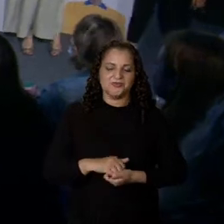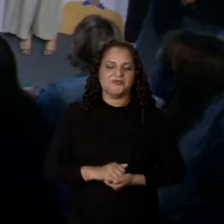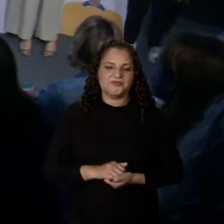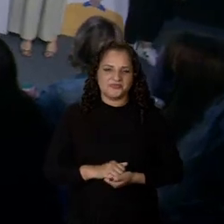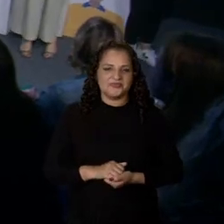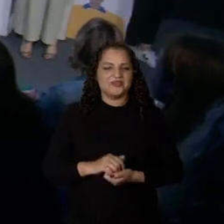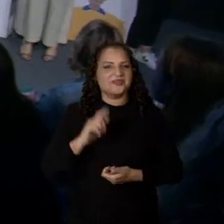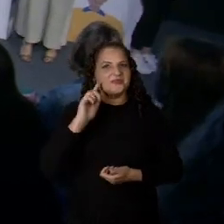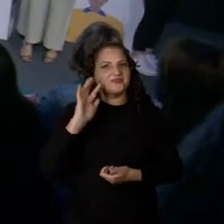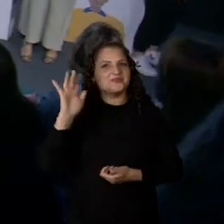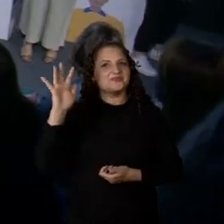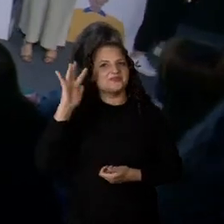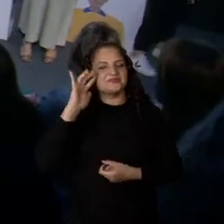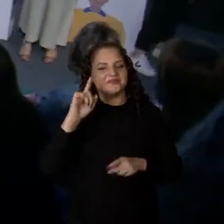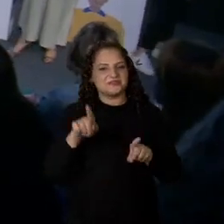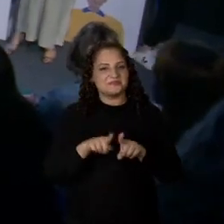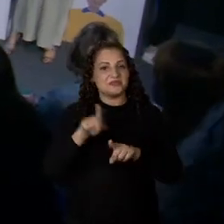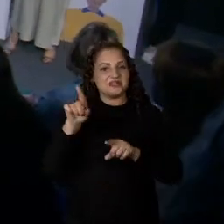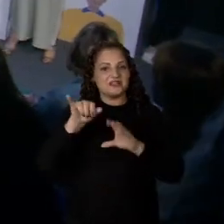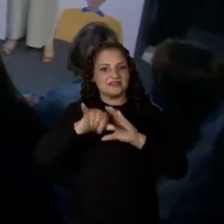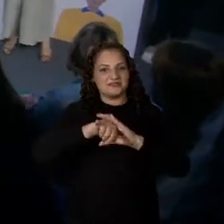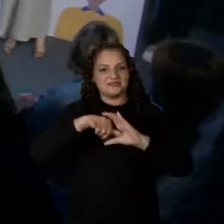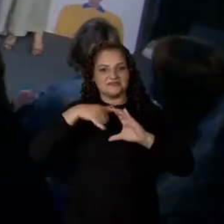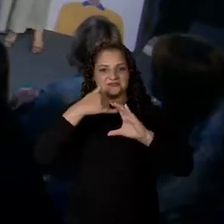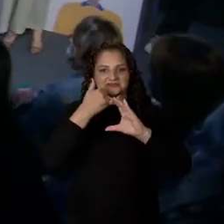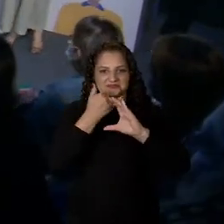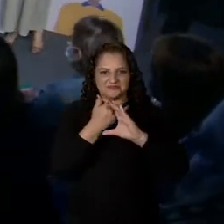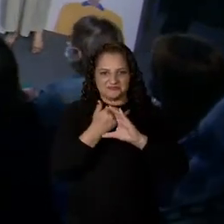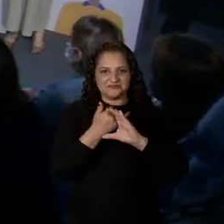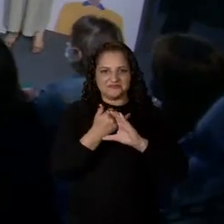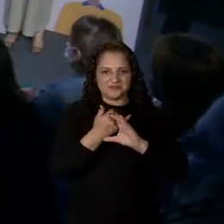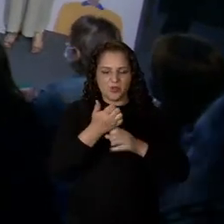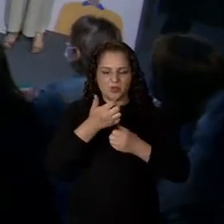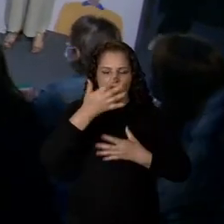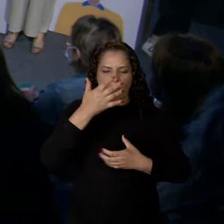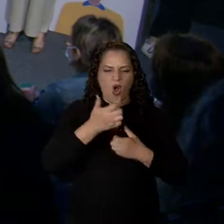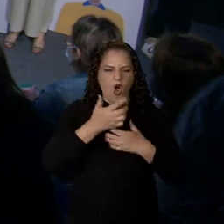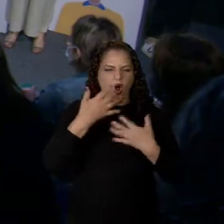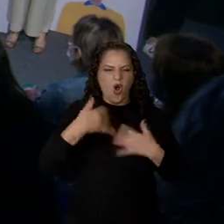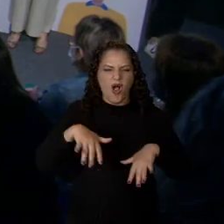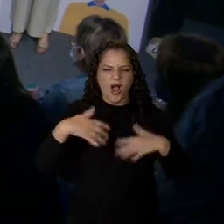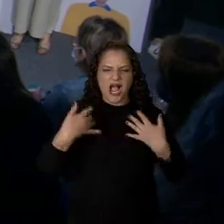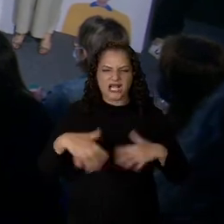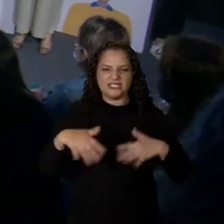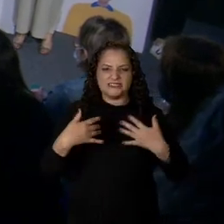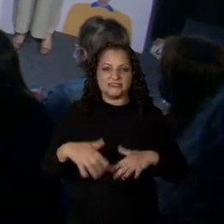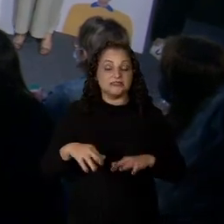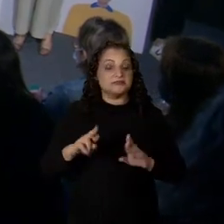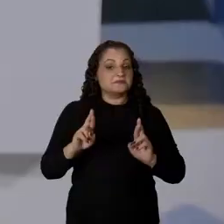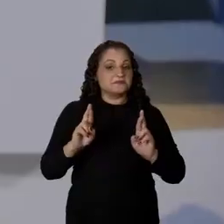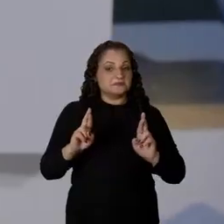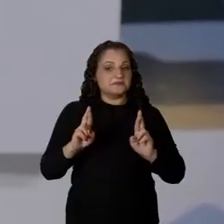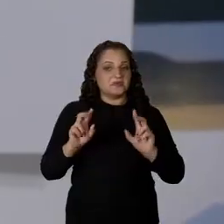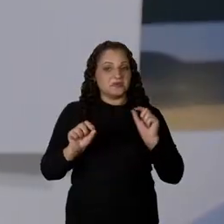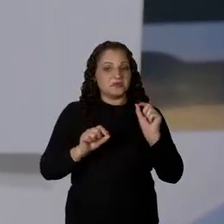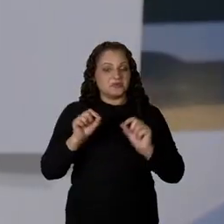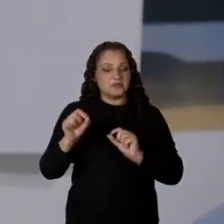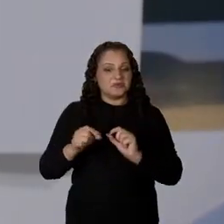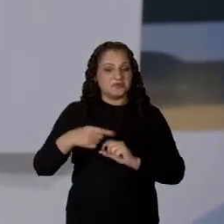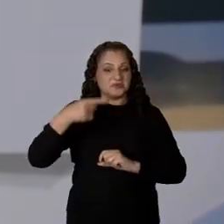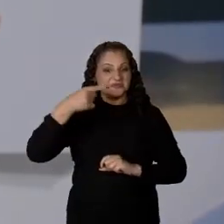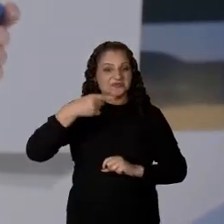imagino que também lá no nosso canal do YouTube o chat está fervendo com a expectativa do